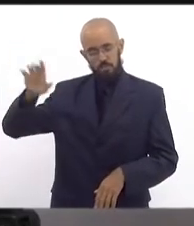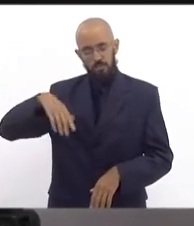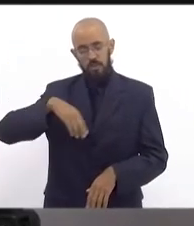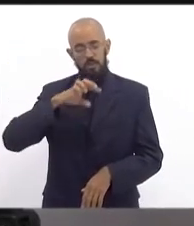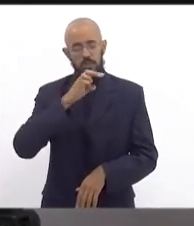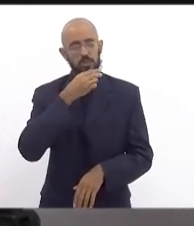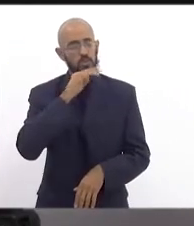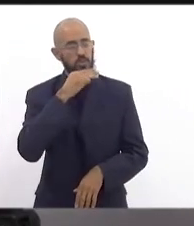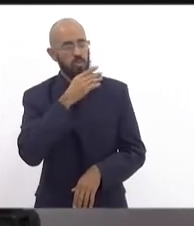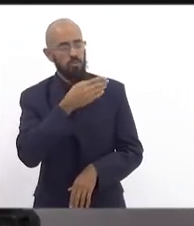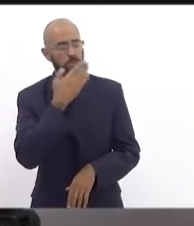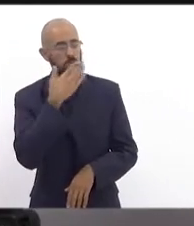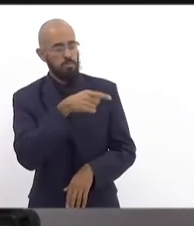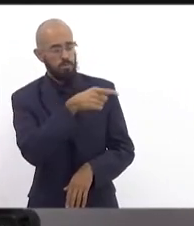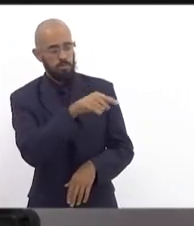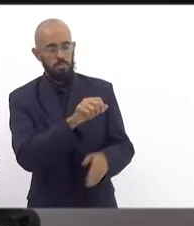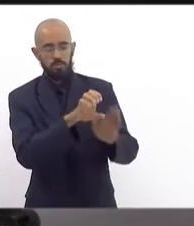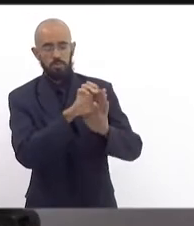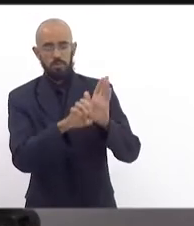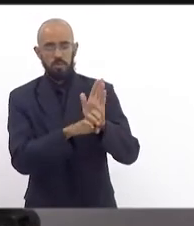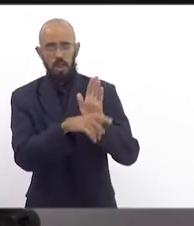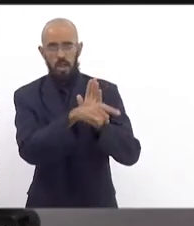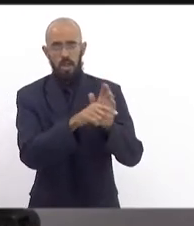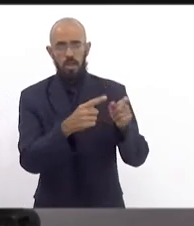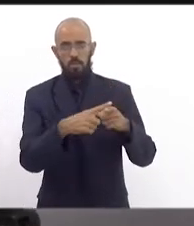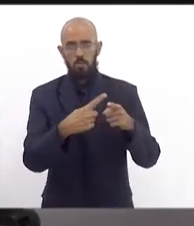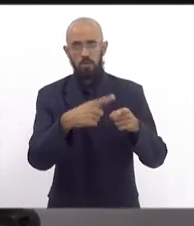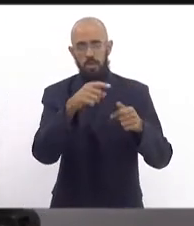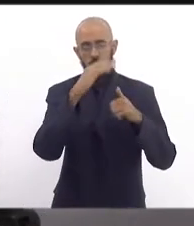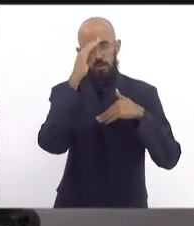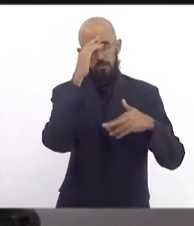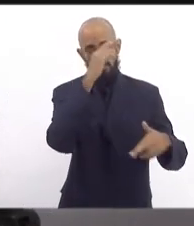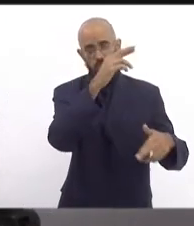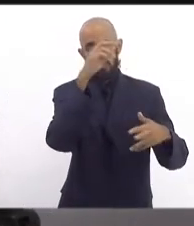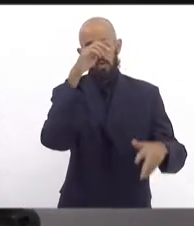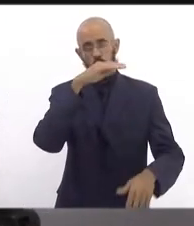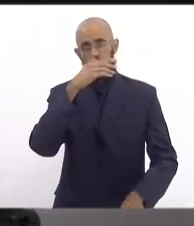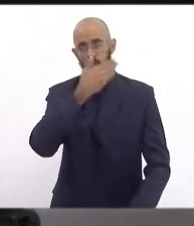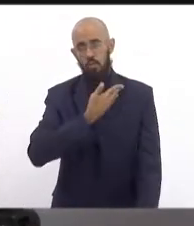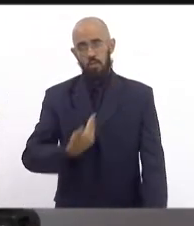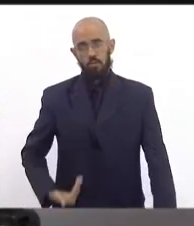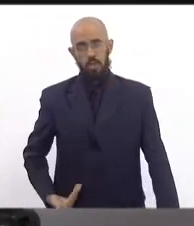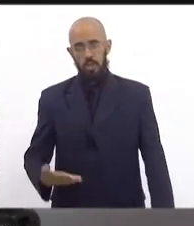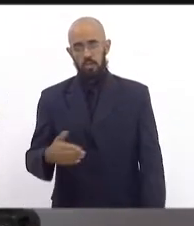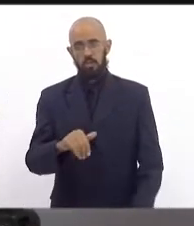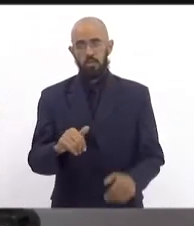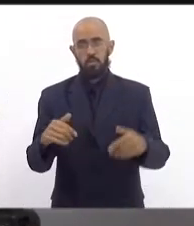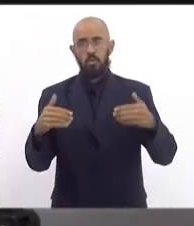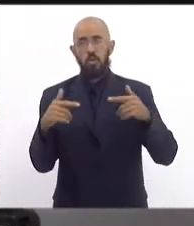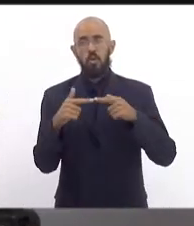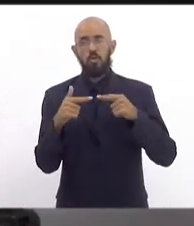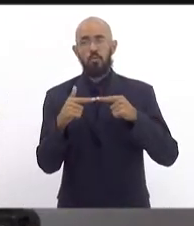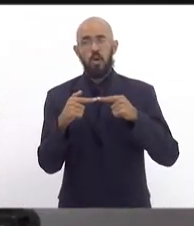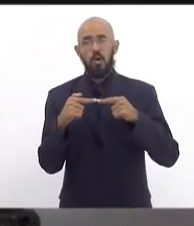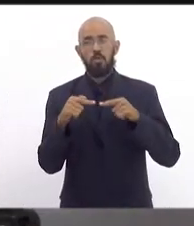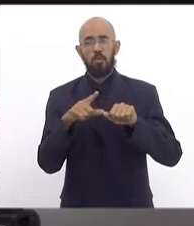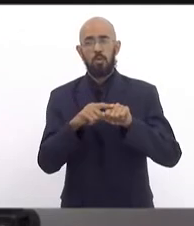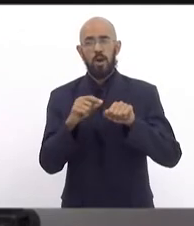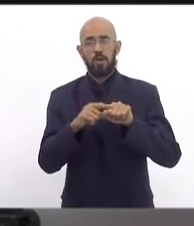mandou então para cumprir o artigo 113